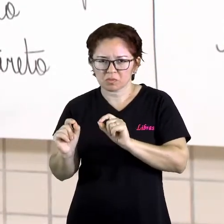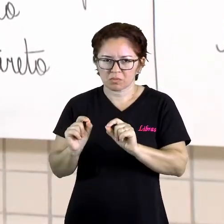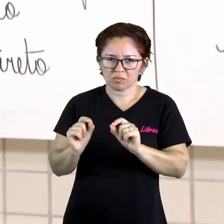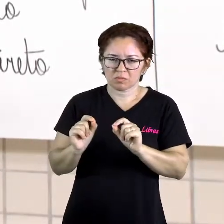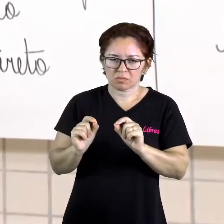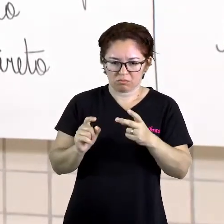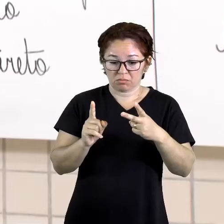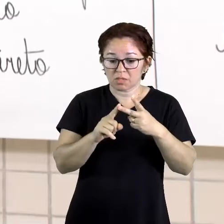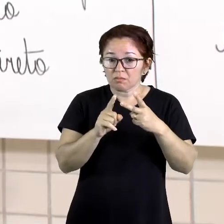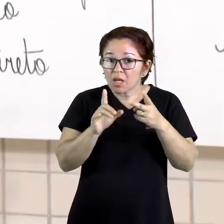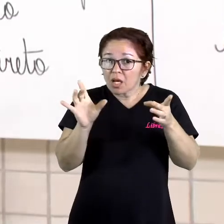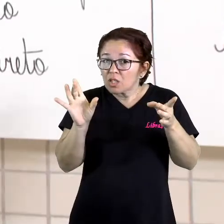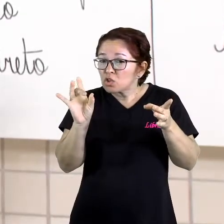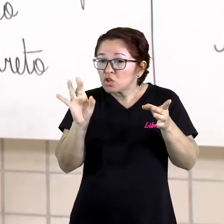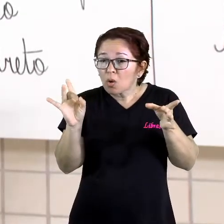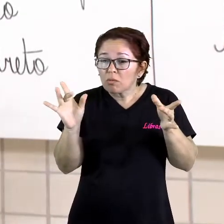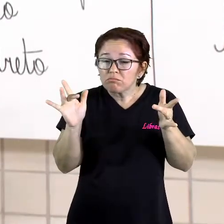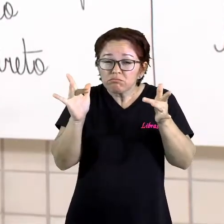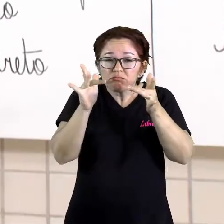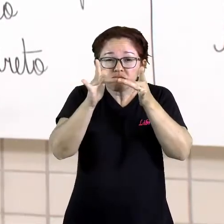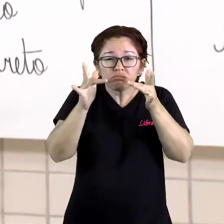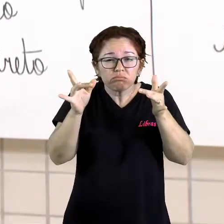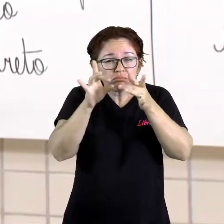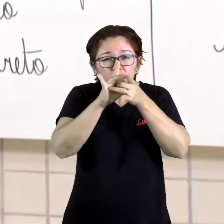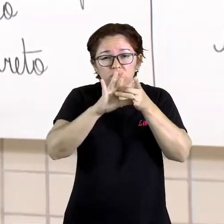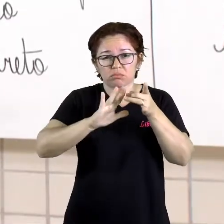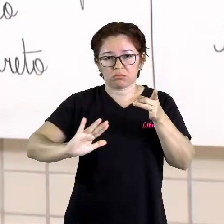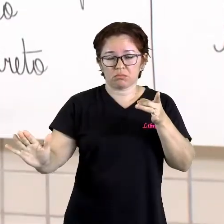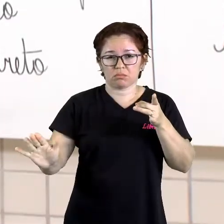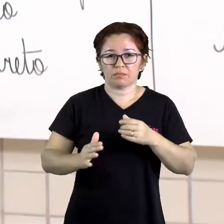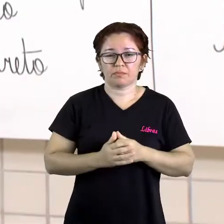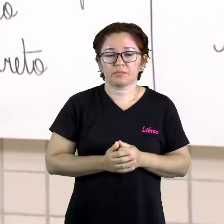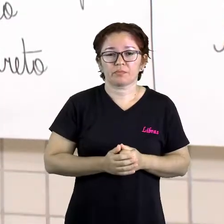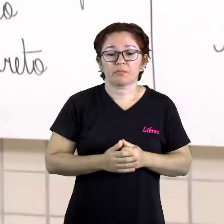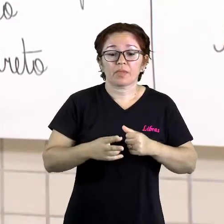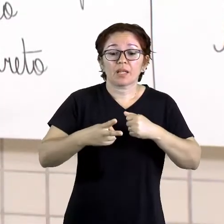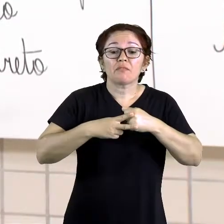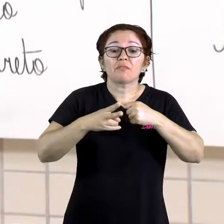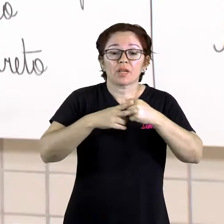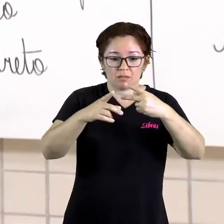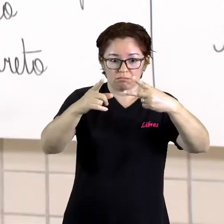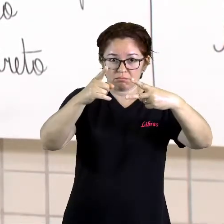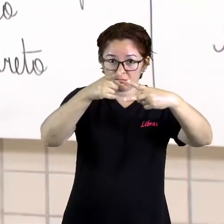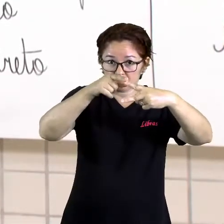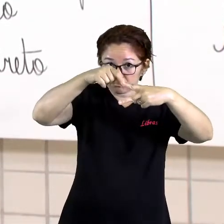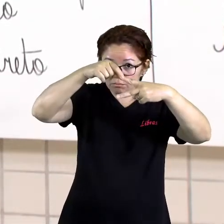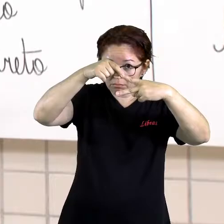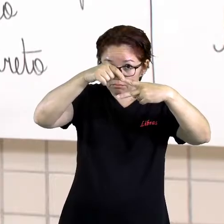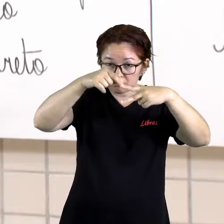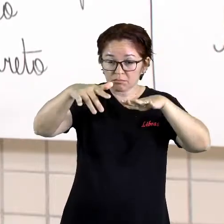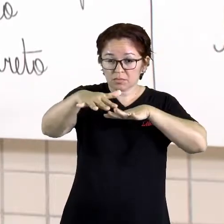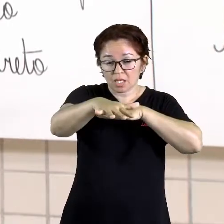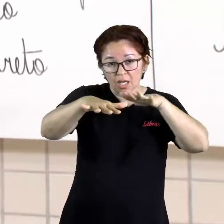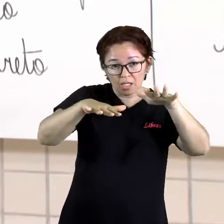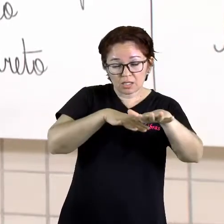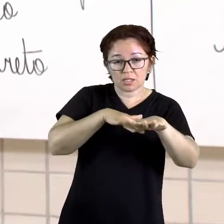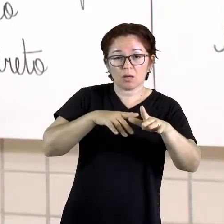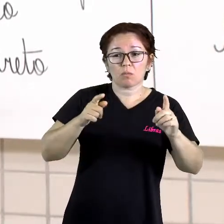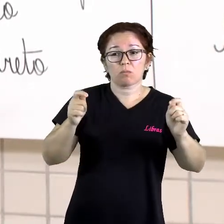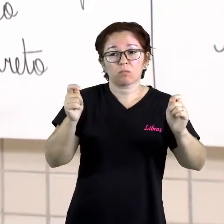de ligação. Quando eu tiver verbo de ação, verbo significativo, meu verbo pode ser